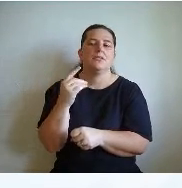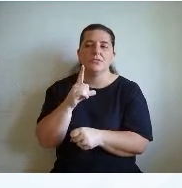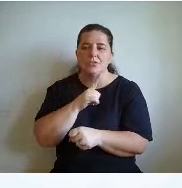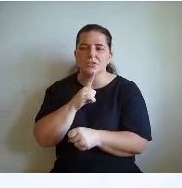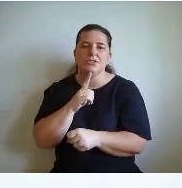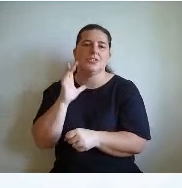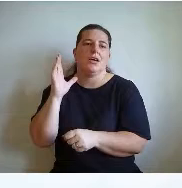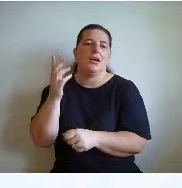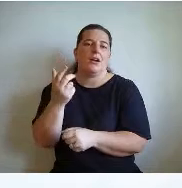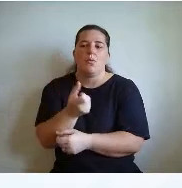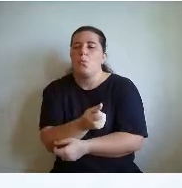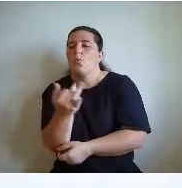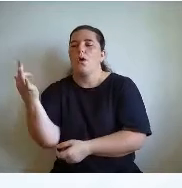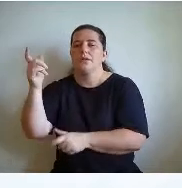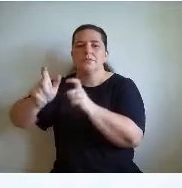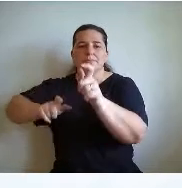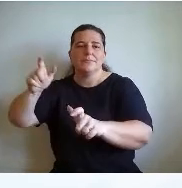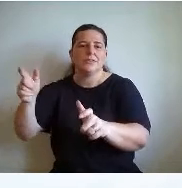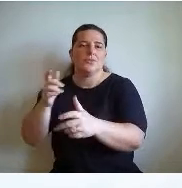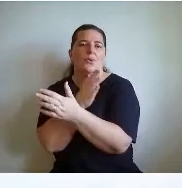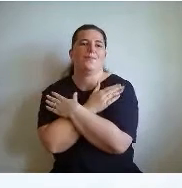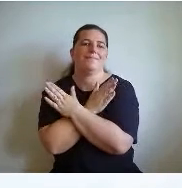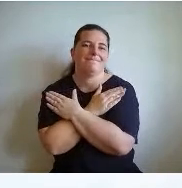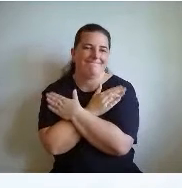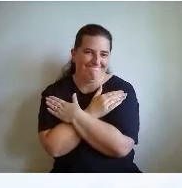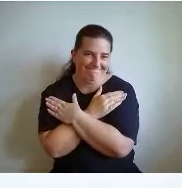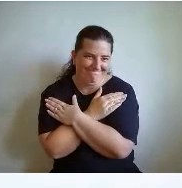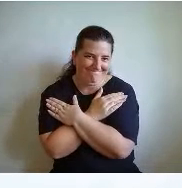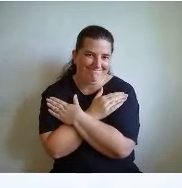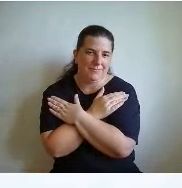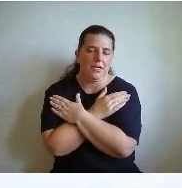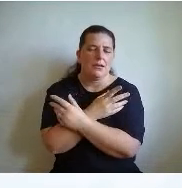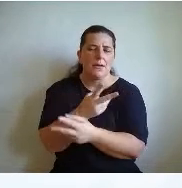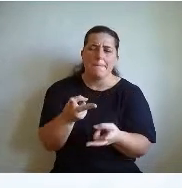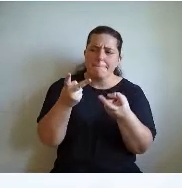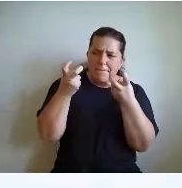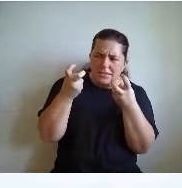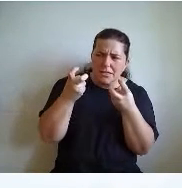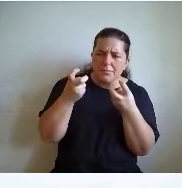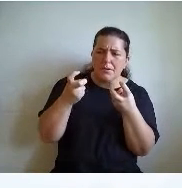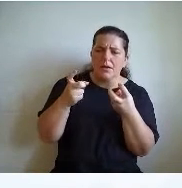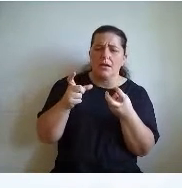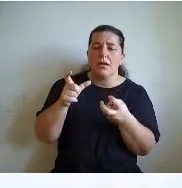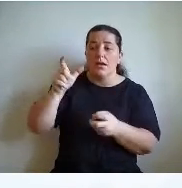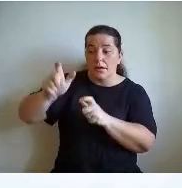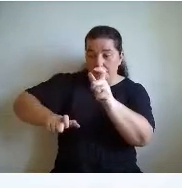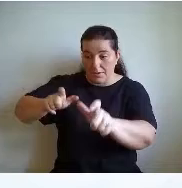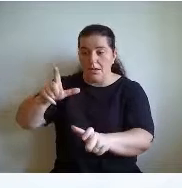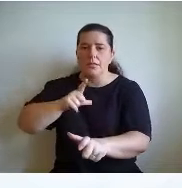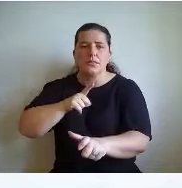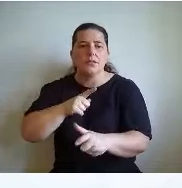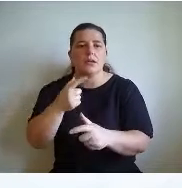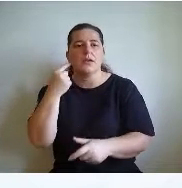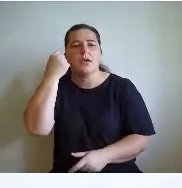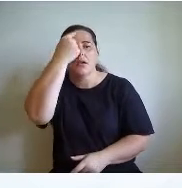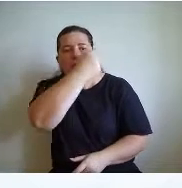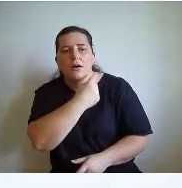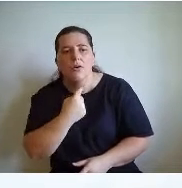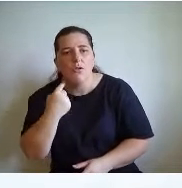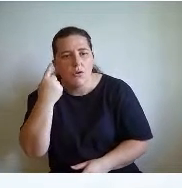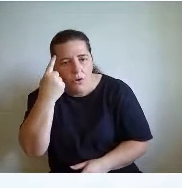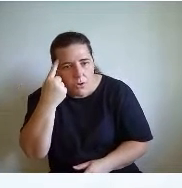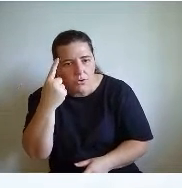Gilson, desse desemprego, você vai ver que esse desempregado ele tem face, ele tem endereço, ele